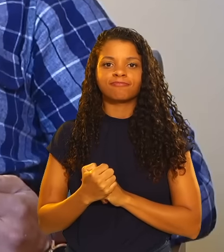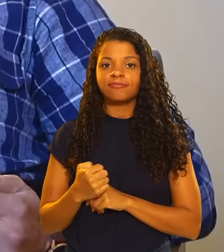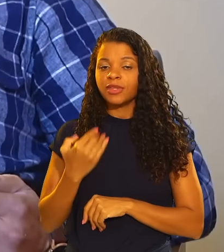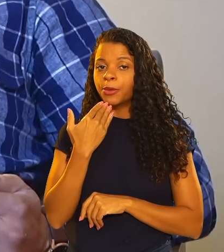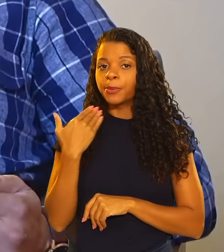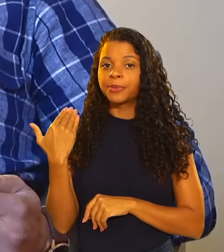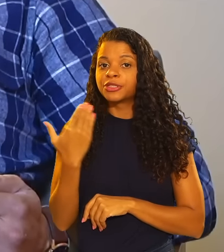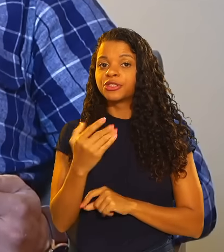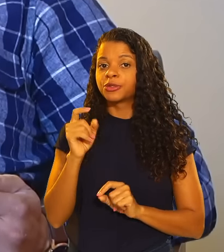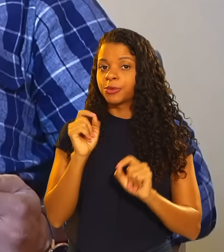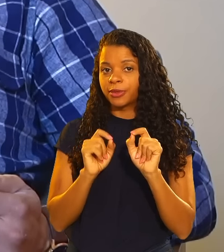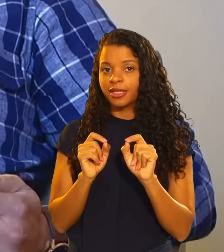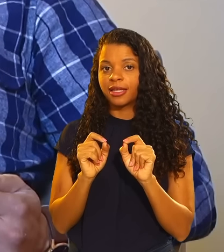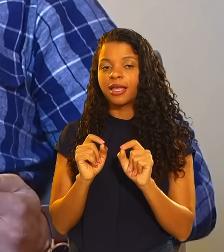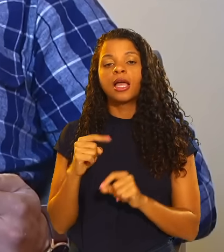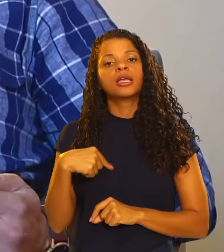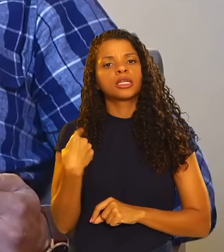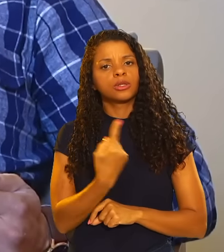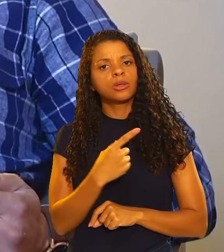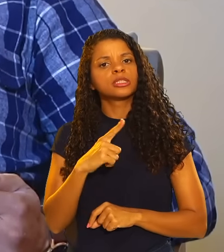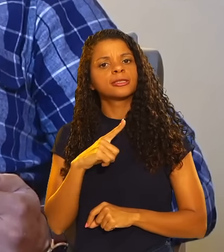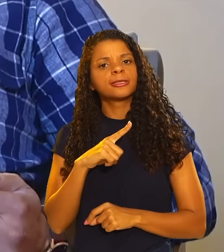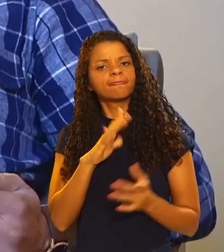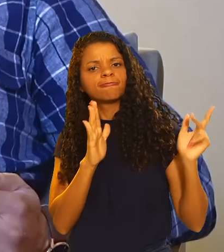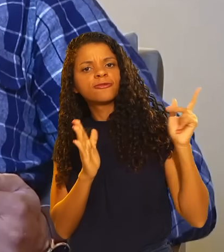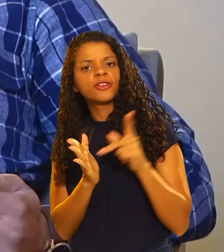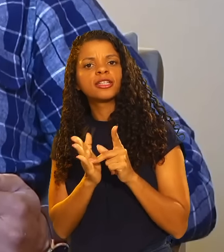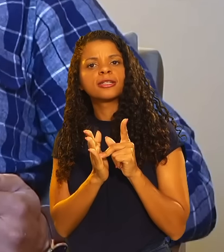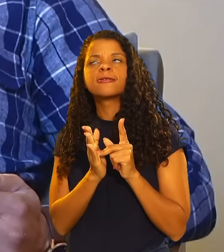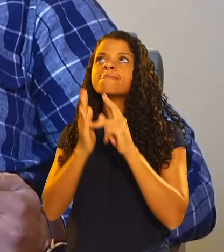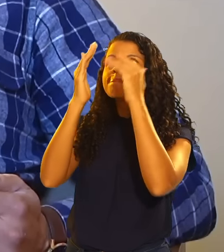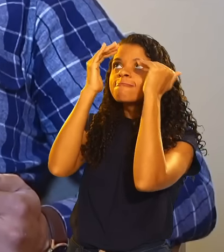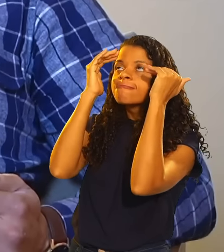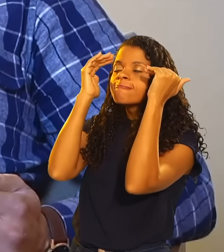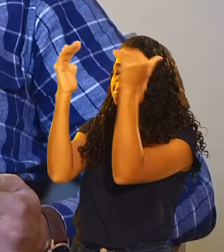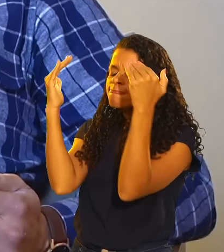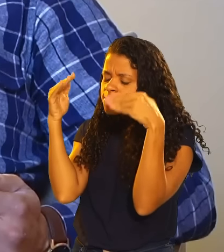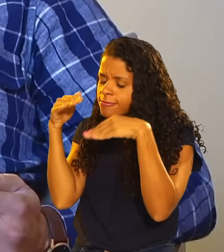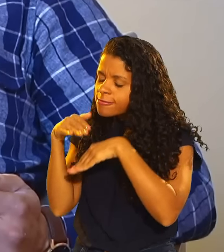nos entregar verdadeiramente ao Senhor para que Ele nos transforme a esse homem,